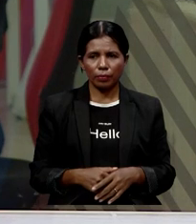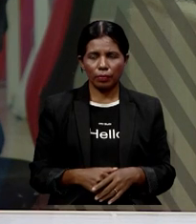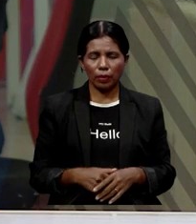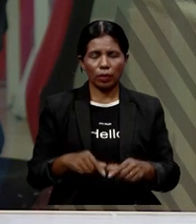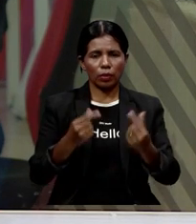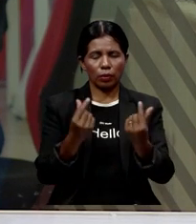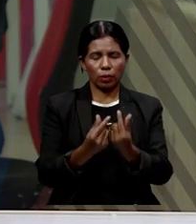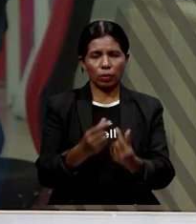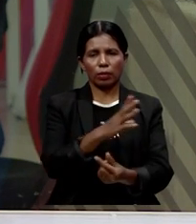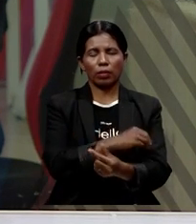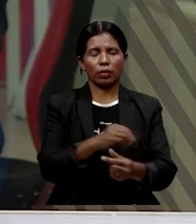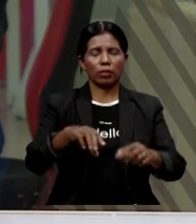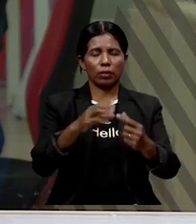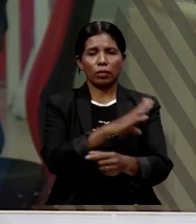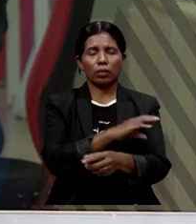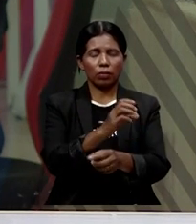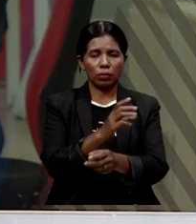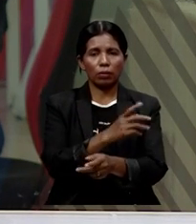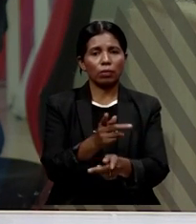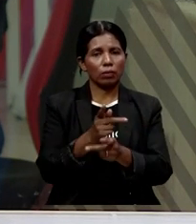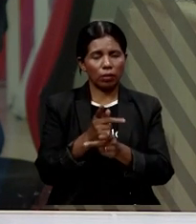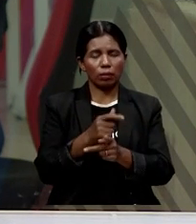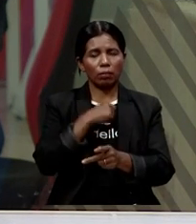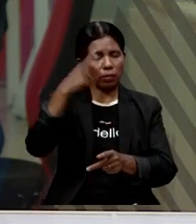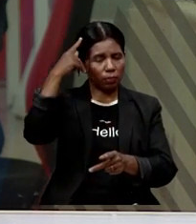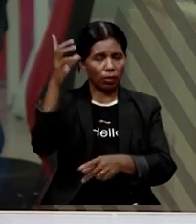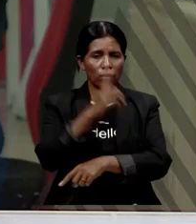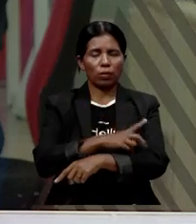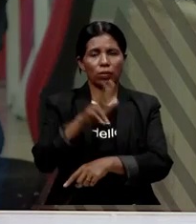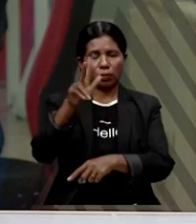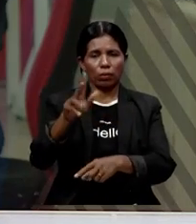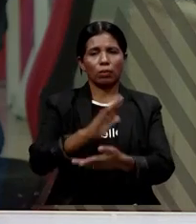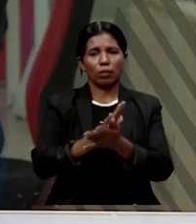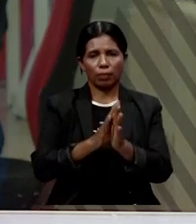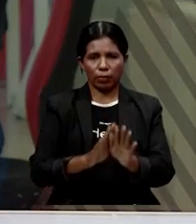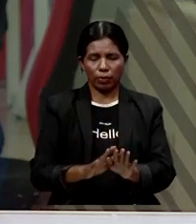Equipa Puma Mutina segura Papa Francisco durante Lorontolo, Hohakmatek.